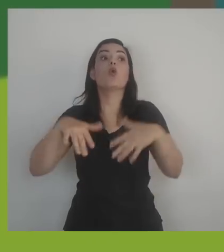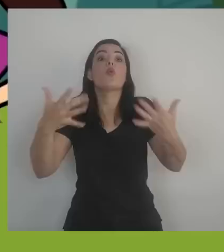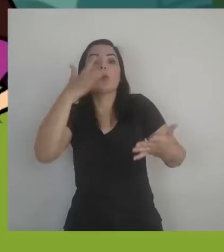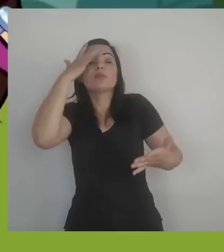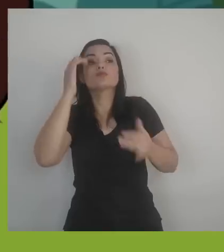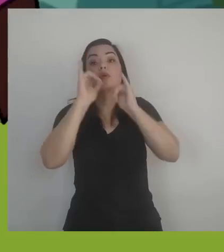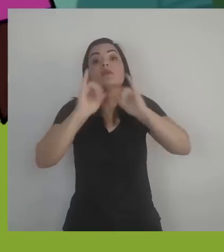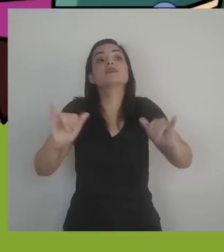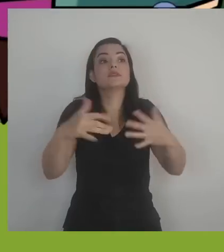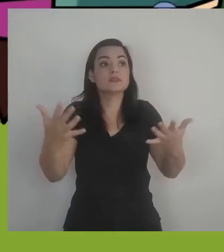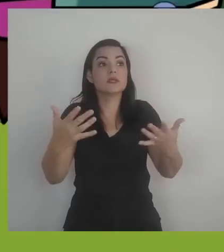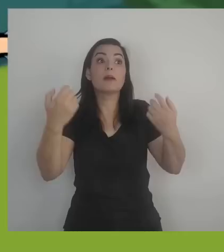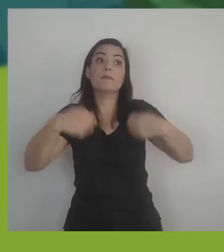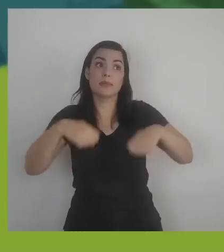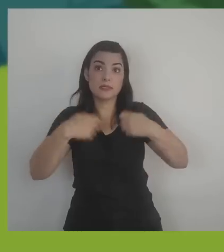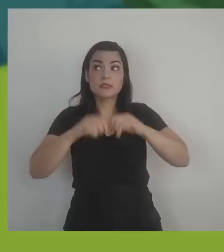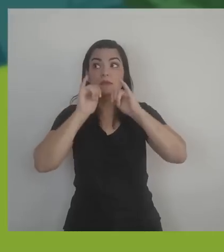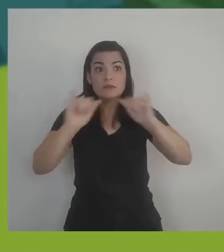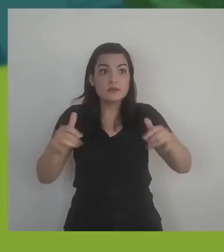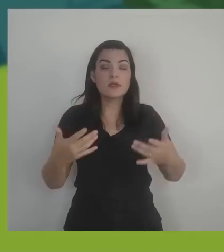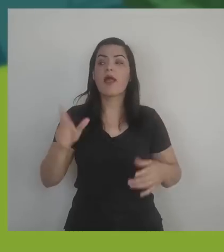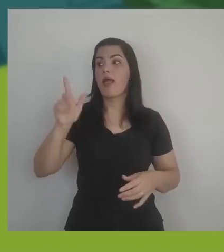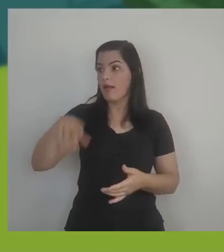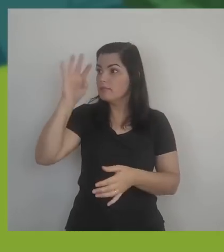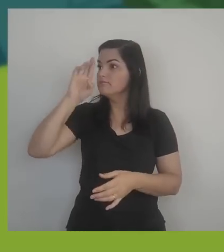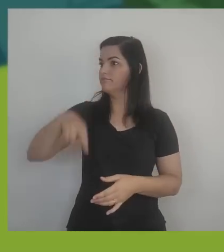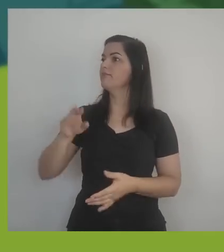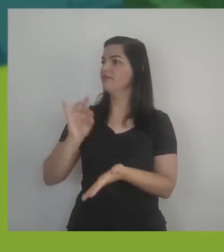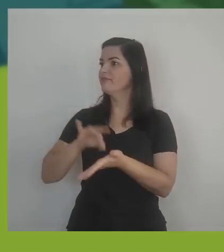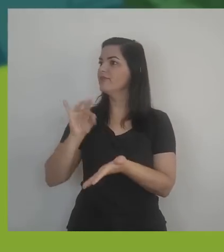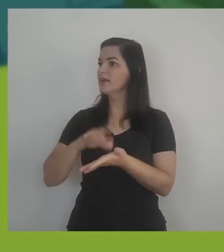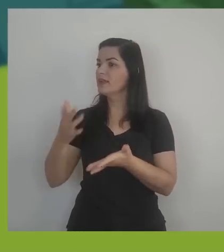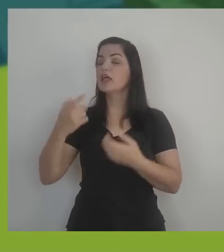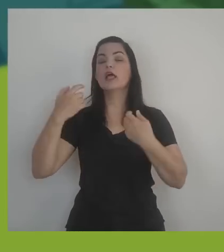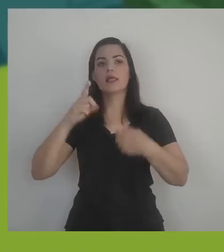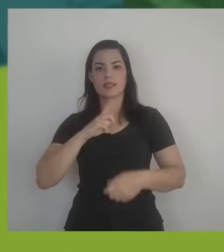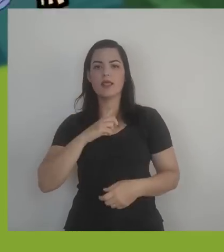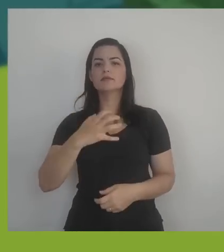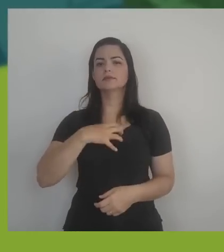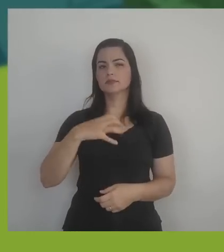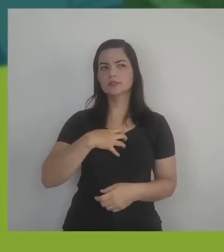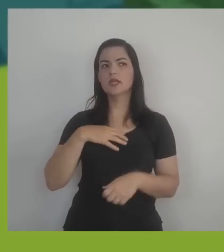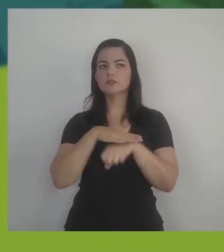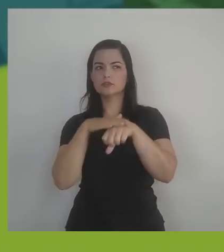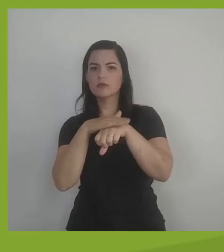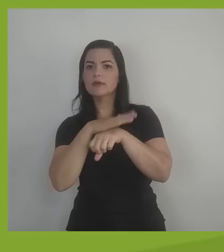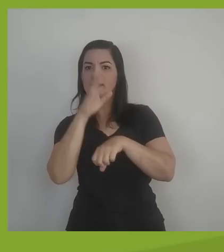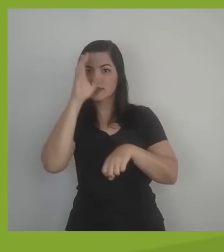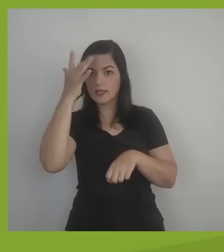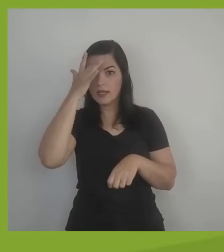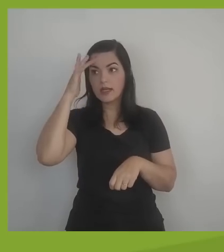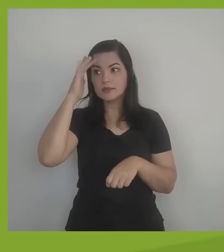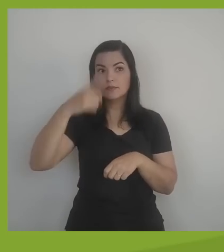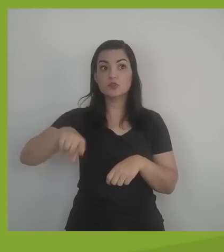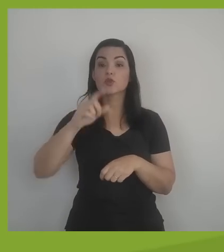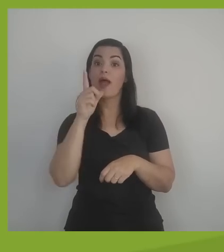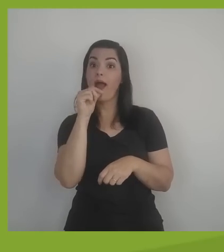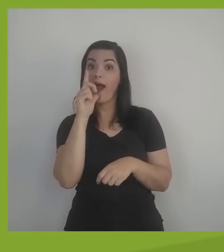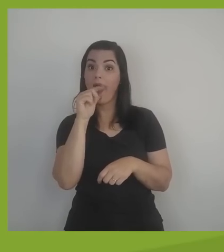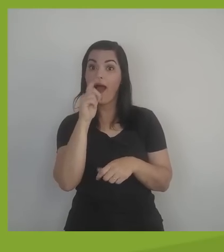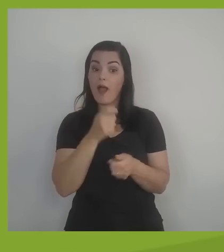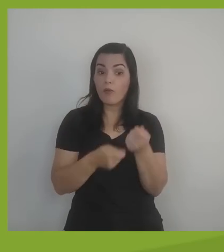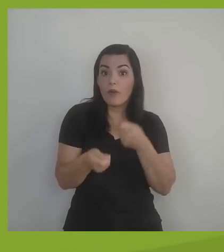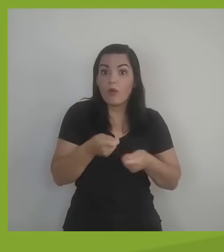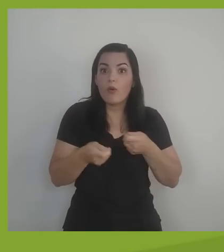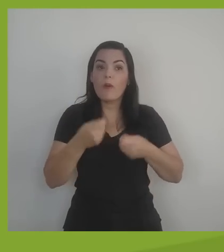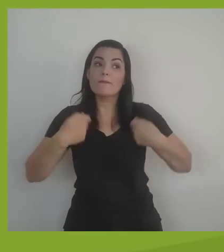que falar. Tem razão, Zico. Eu acho que tem um jeito de falar com as pessoas que não se deve jogar água fora. Vamos precisar do Pedro